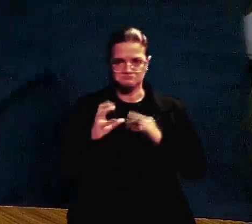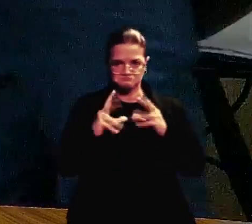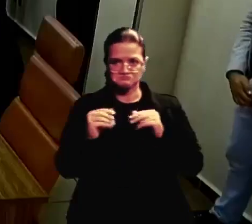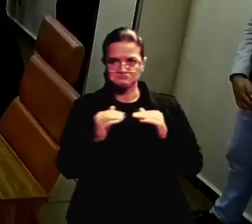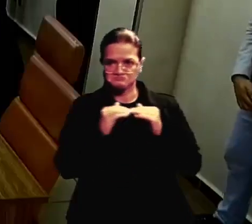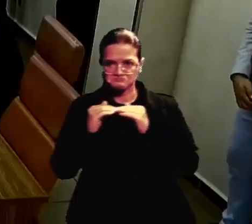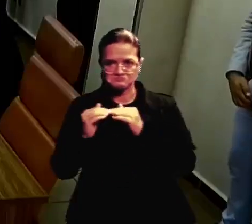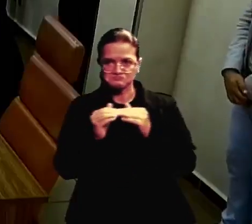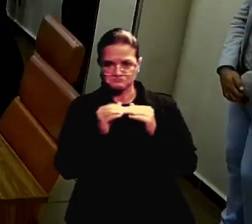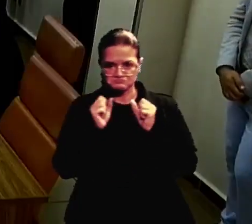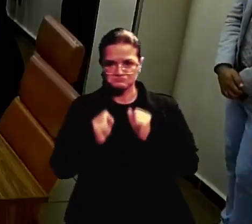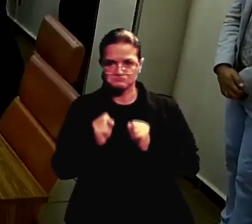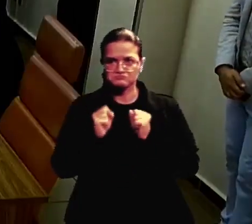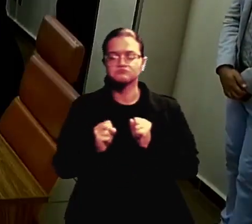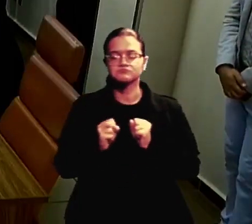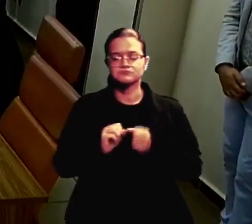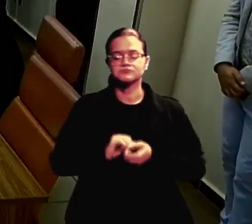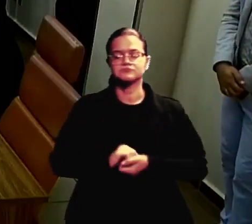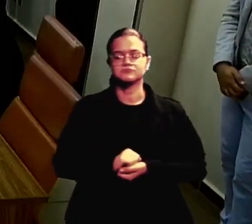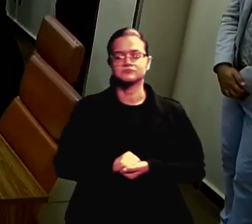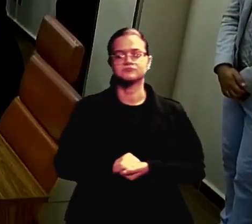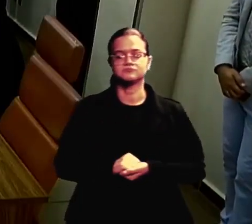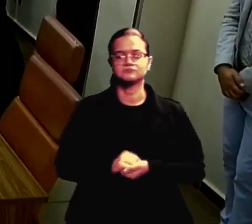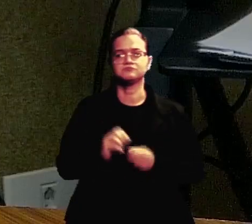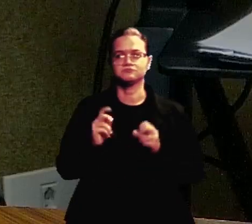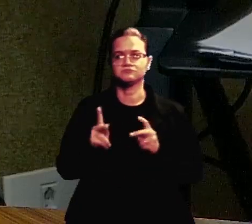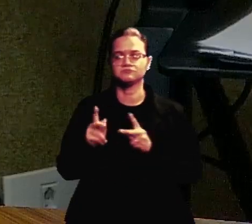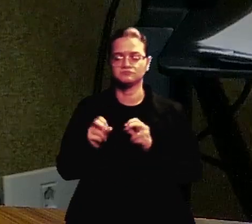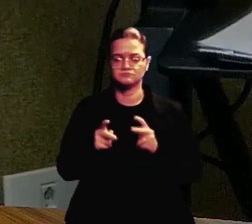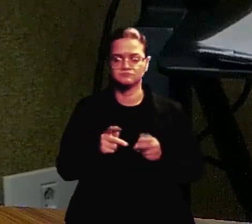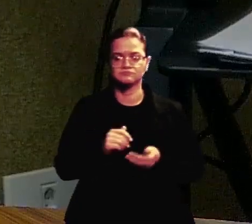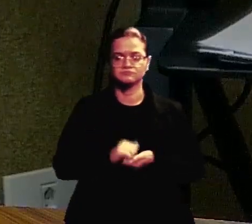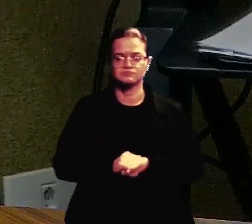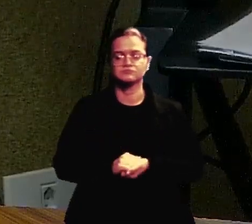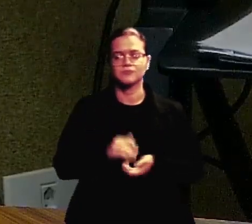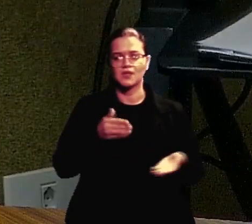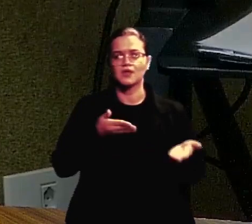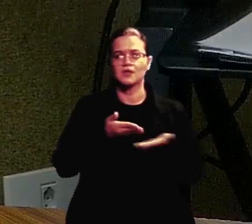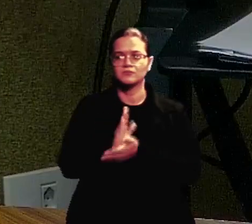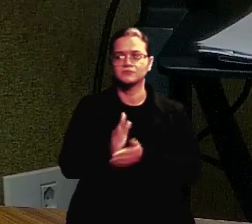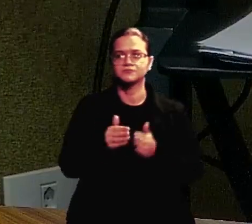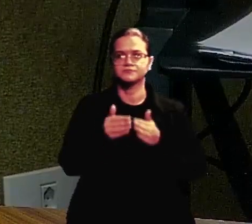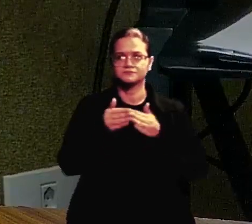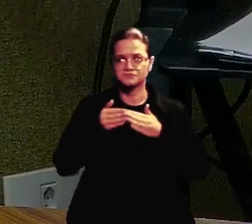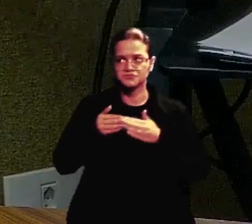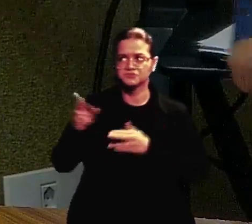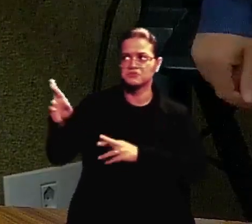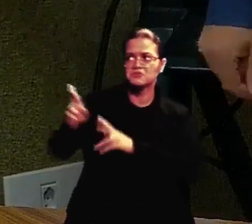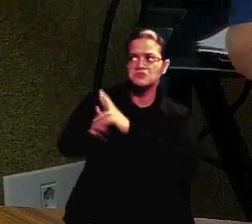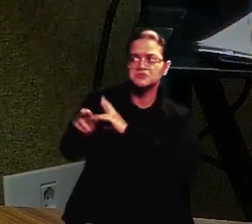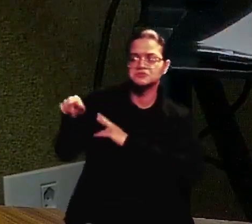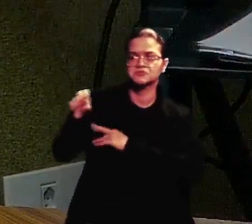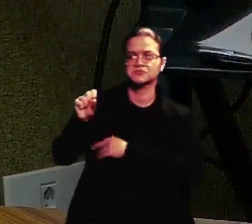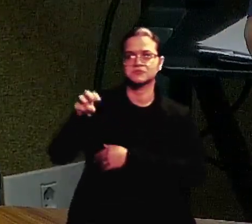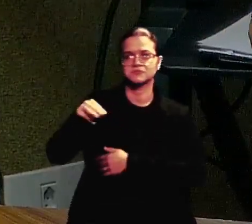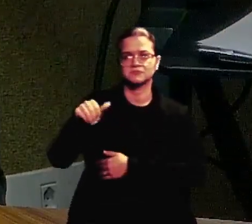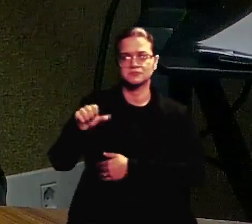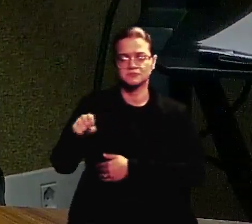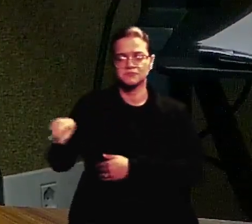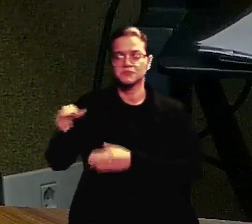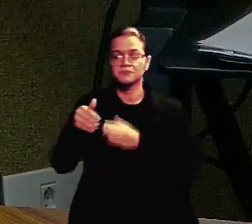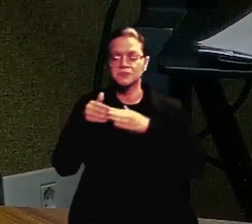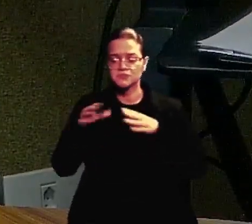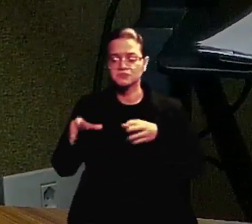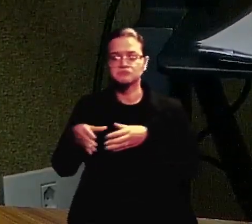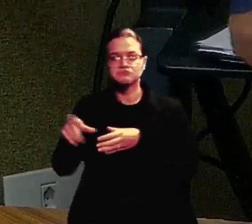Todos os vereadores concordam com o pedido? Sim. Portanto, unânime. Aprovado o pedido, peço que tomem